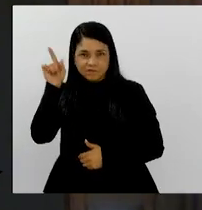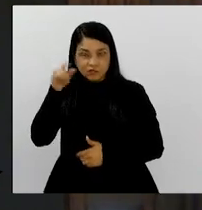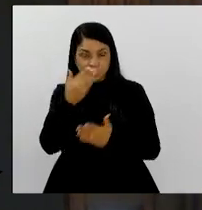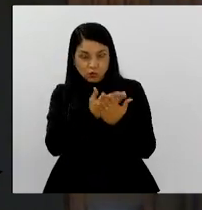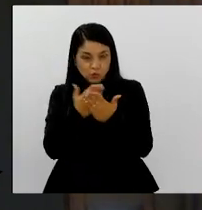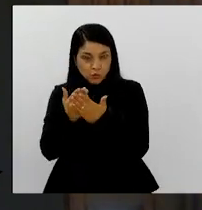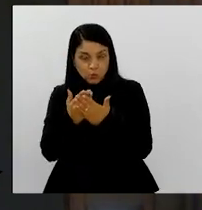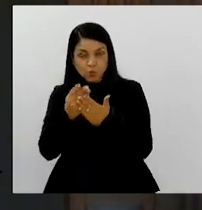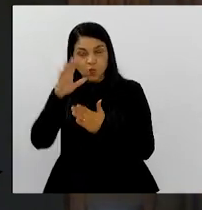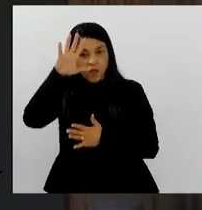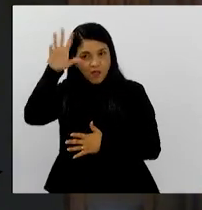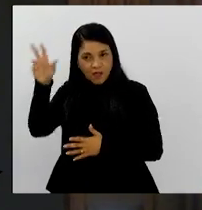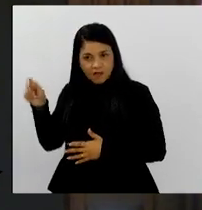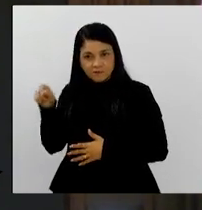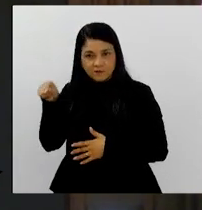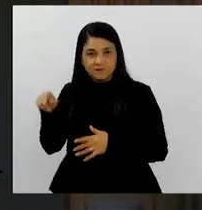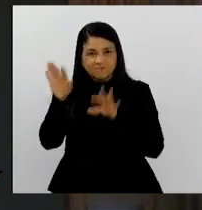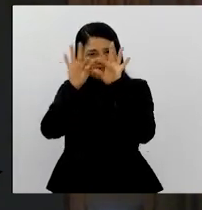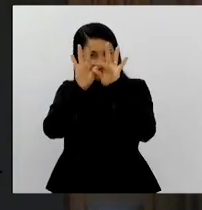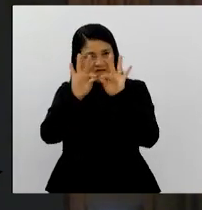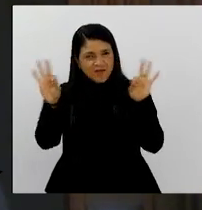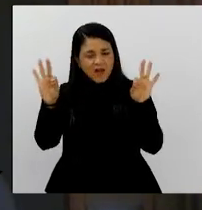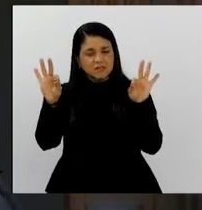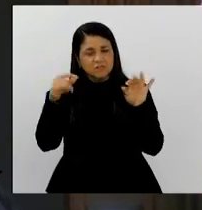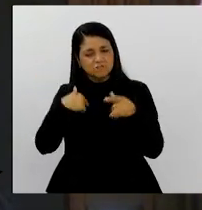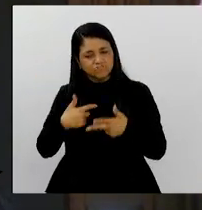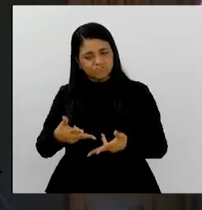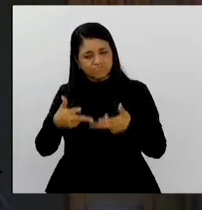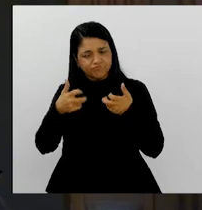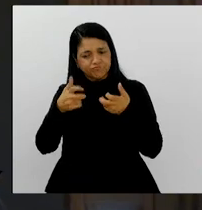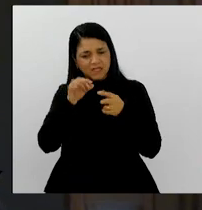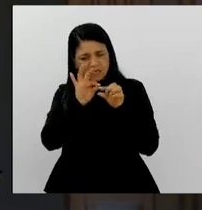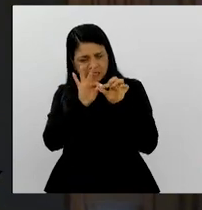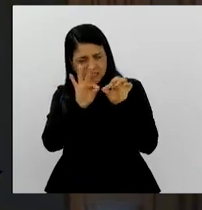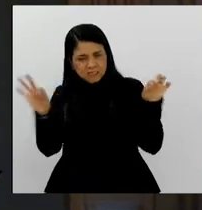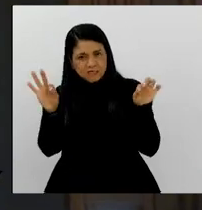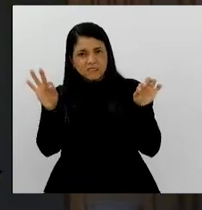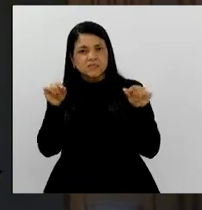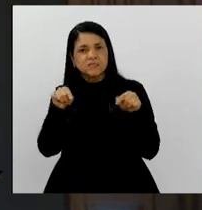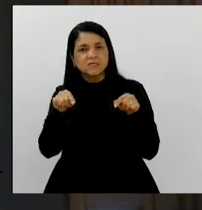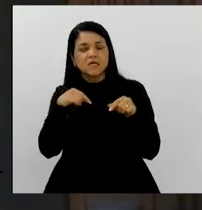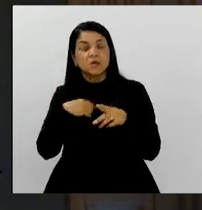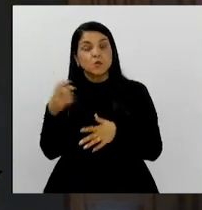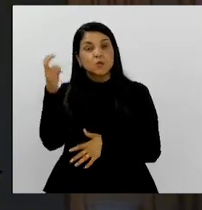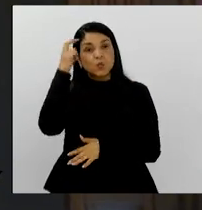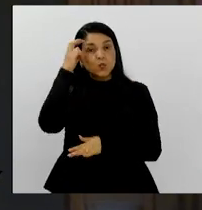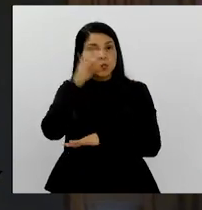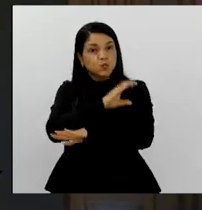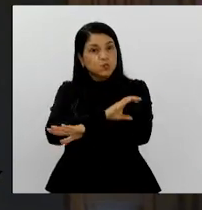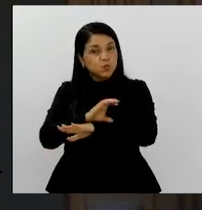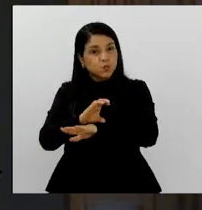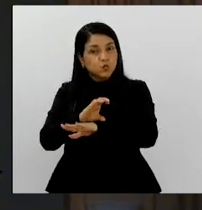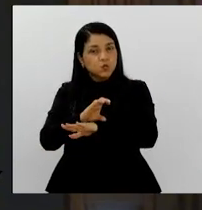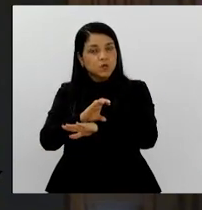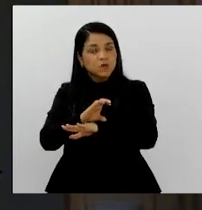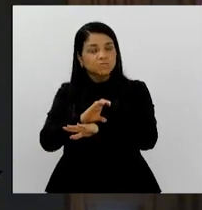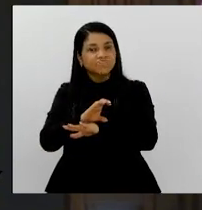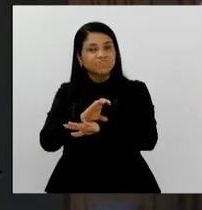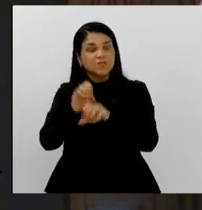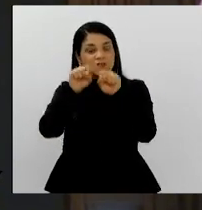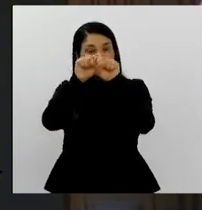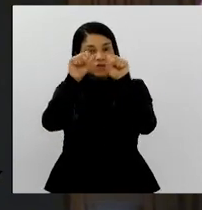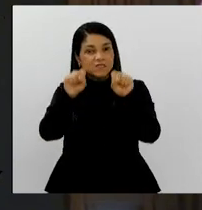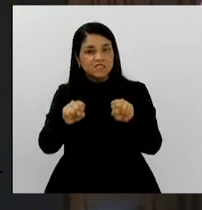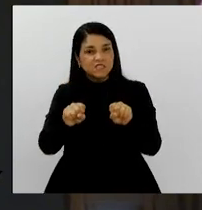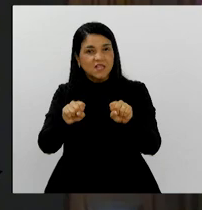ela falou uma frase que me marcou muito, e eu até grifei ali no livro, que é: a cultura é o sistema imunológico